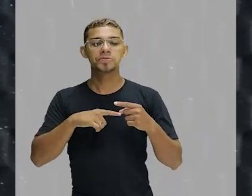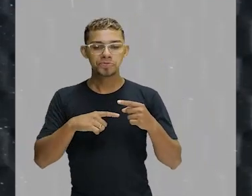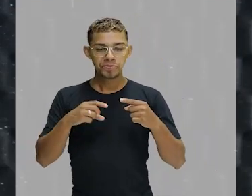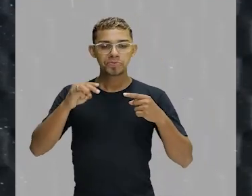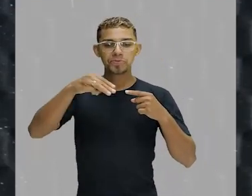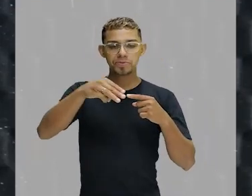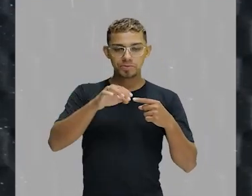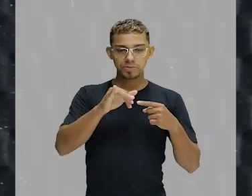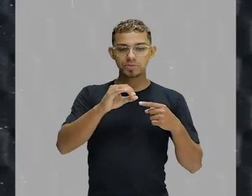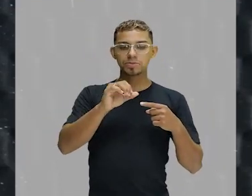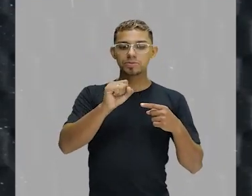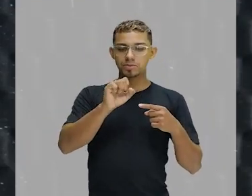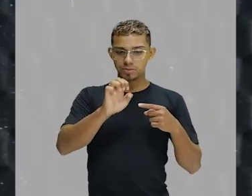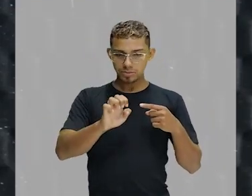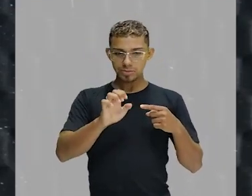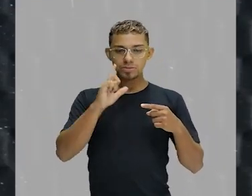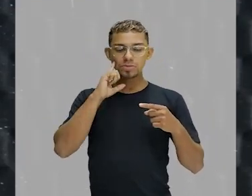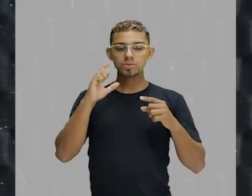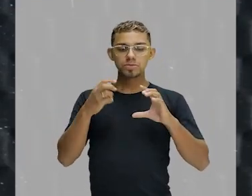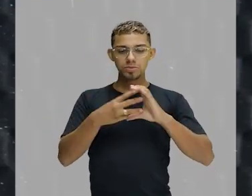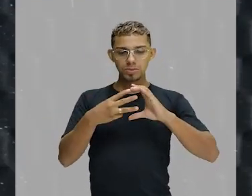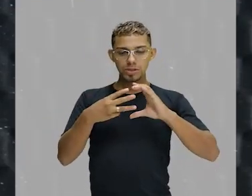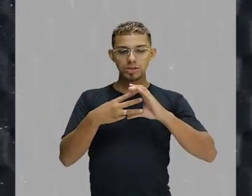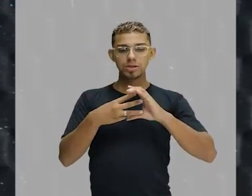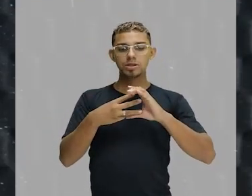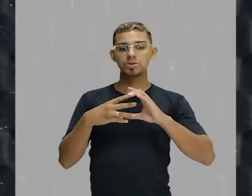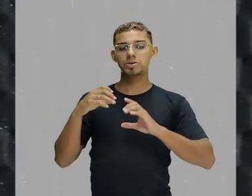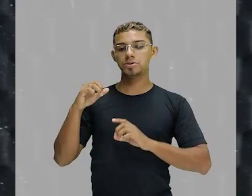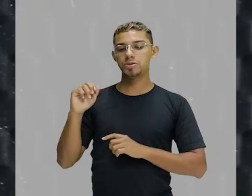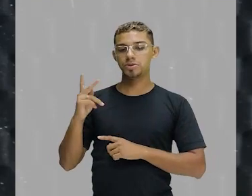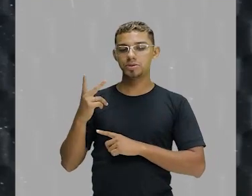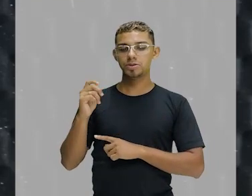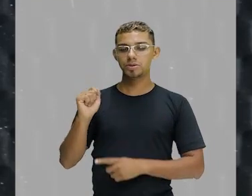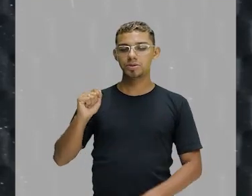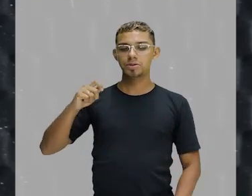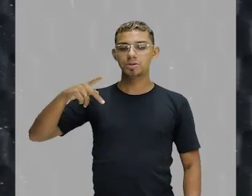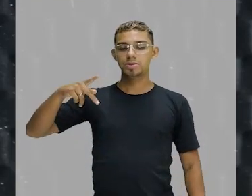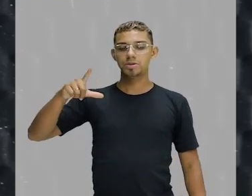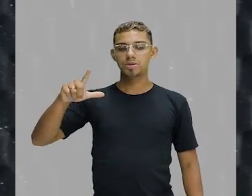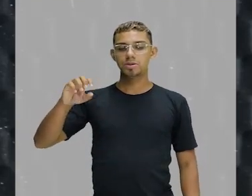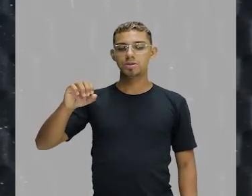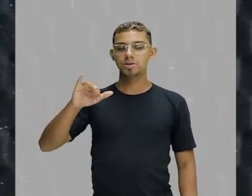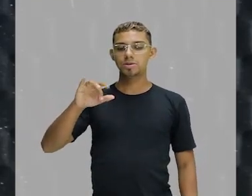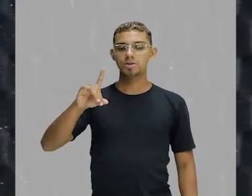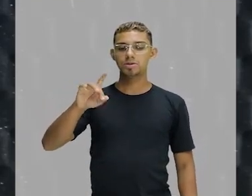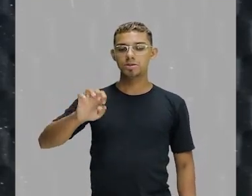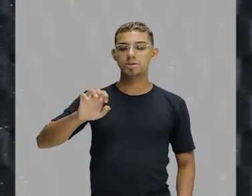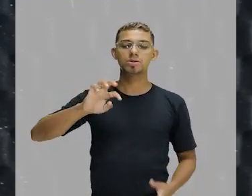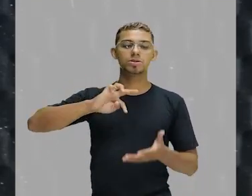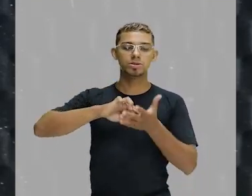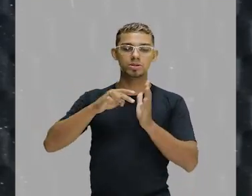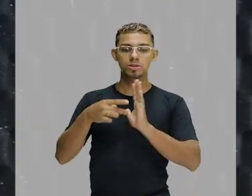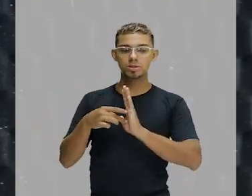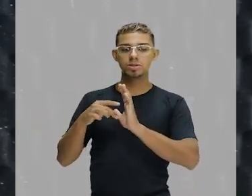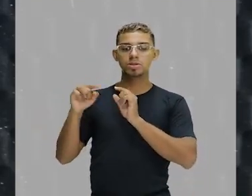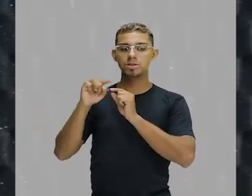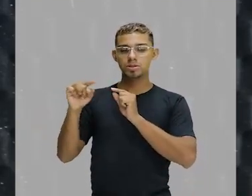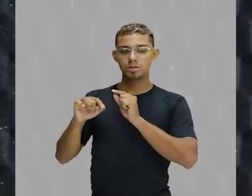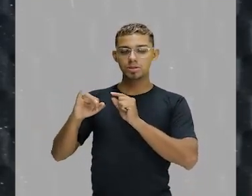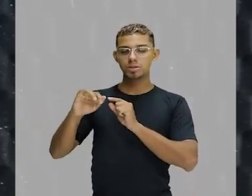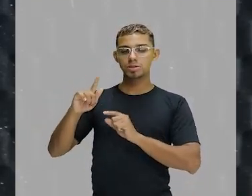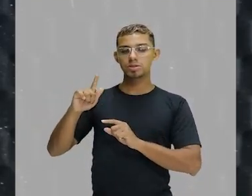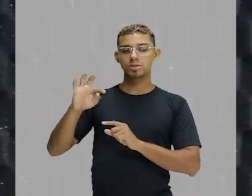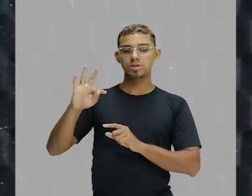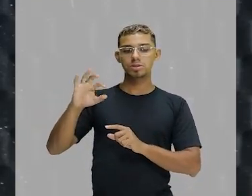e vai originar células haploides. Então, aqui a meiose vai ser zigótica, Ok, pessoal? Meiose